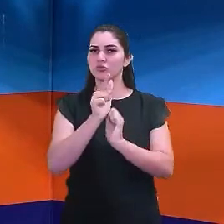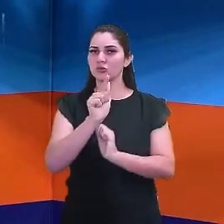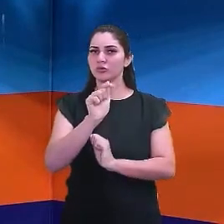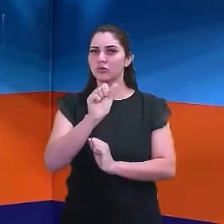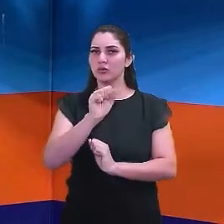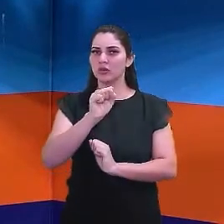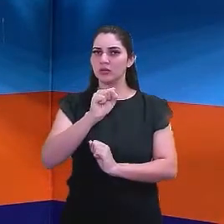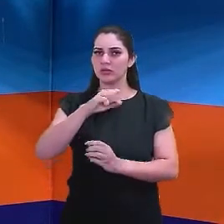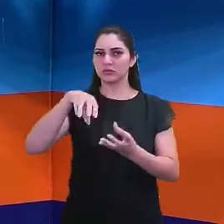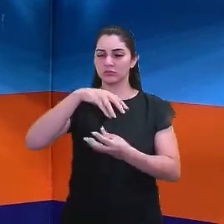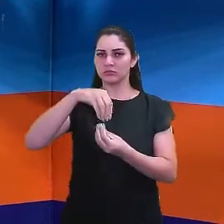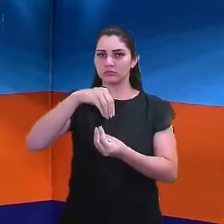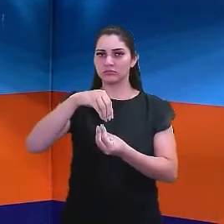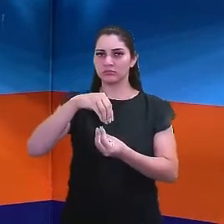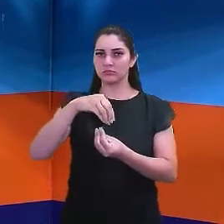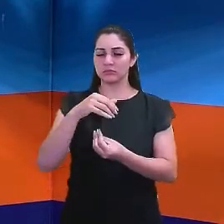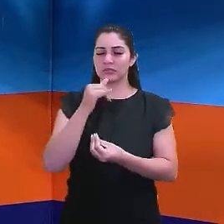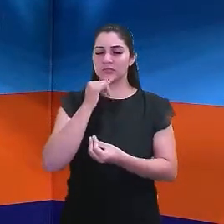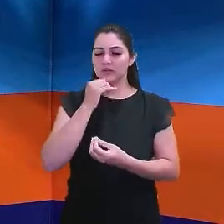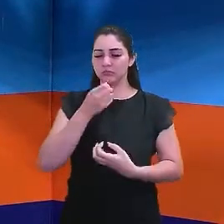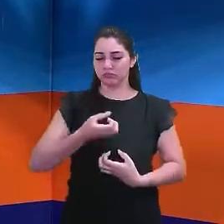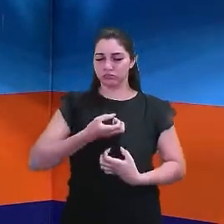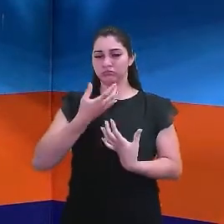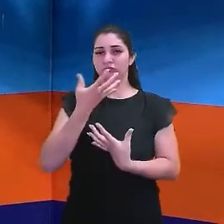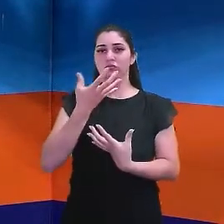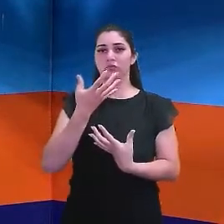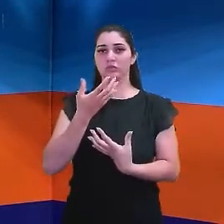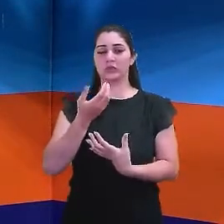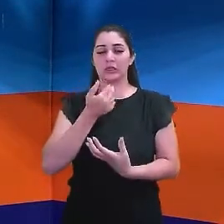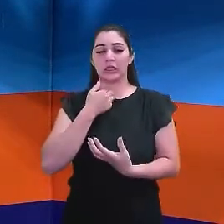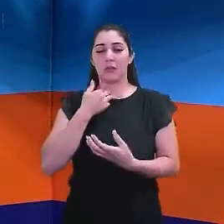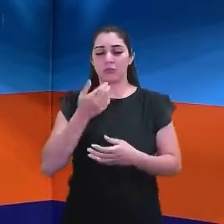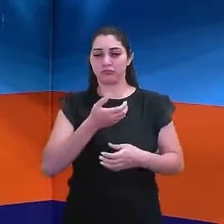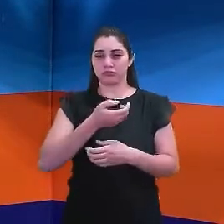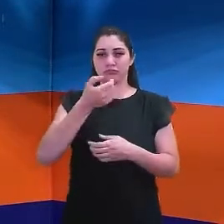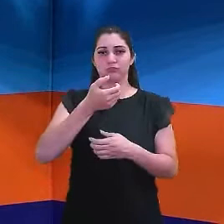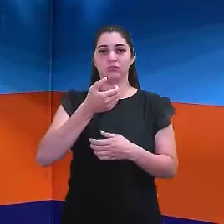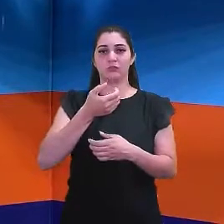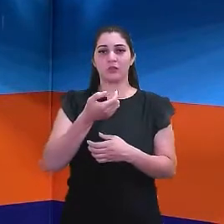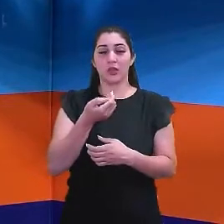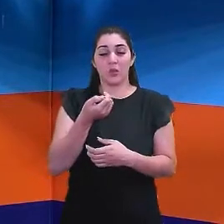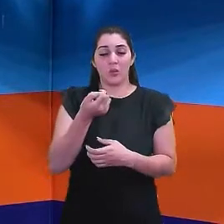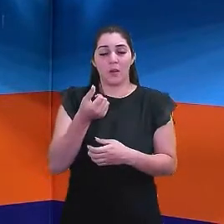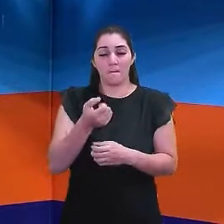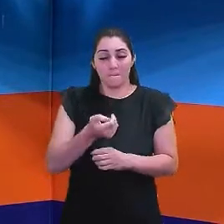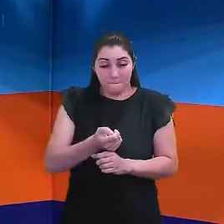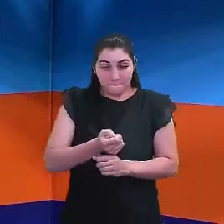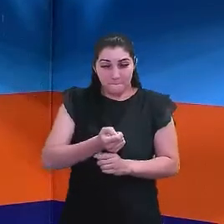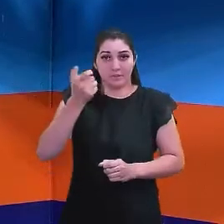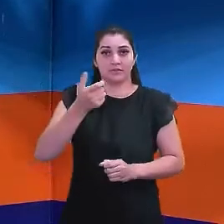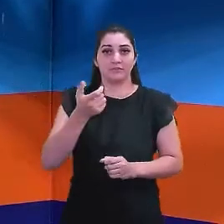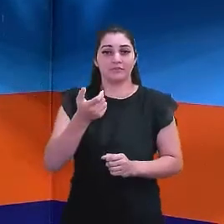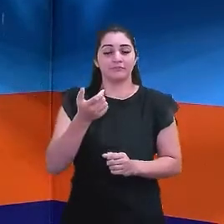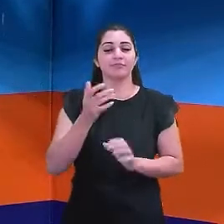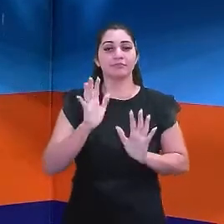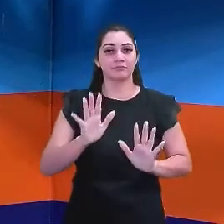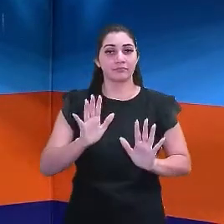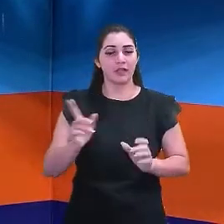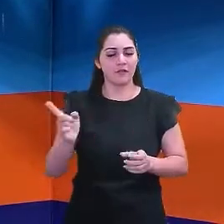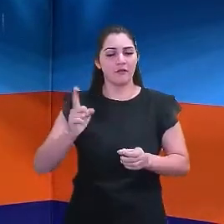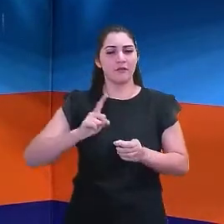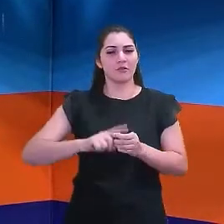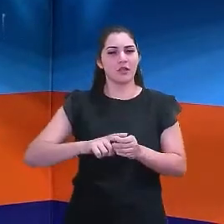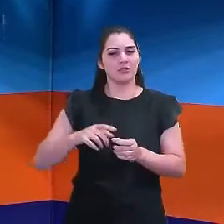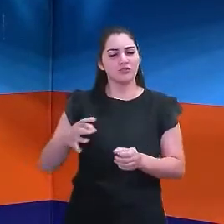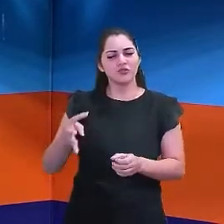quentes, o gás já quer sair, a gente não pode nem balançar a garrafinha, que é capaz até da garrafinha explodir. Deixa eu voltar. E aí o que eu quero